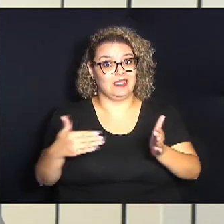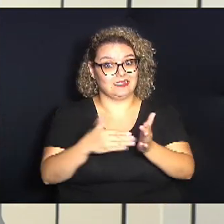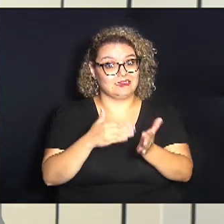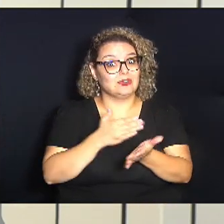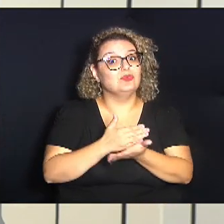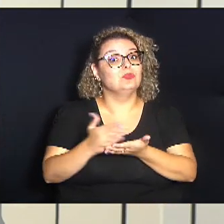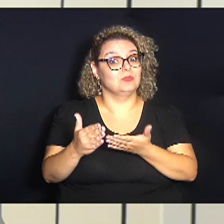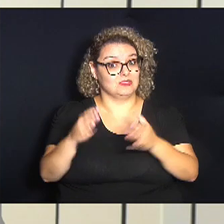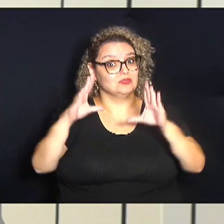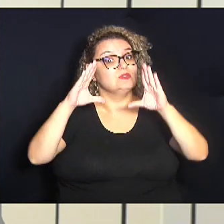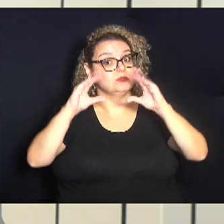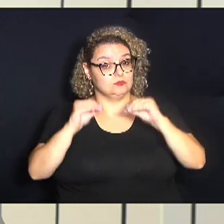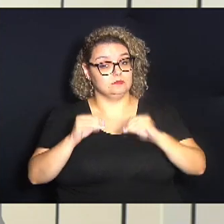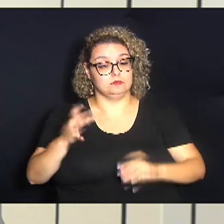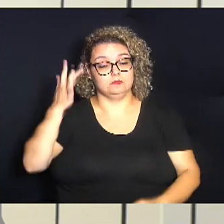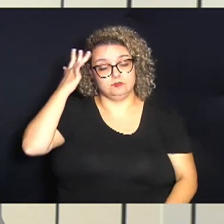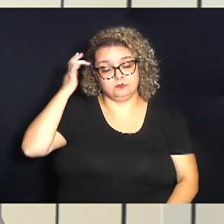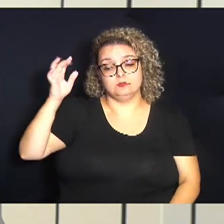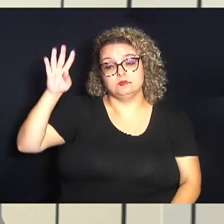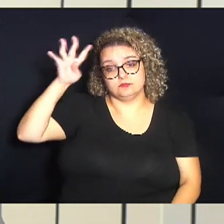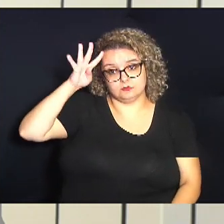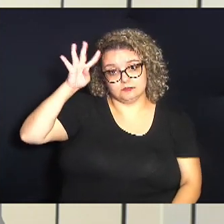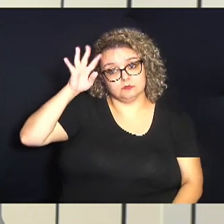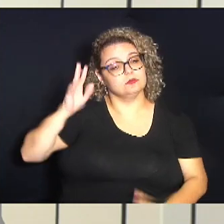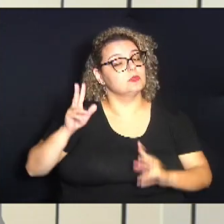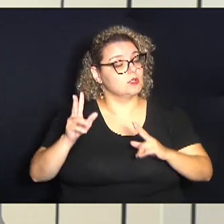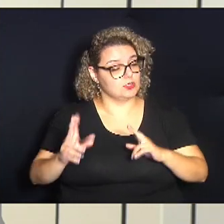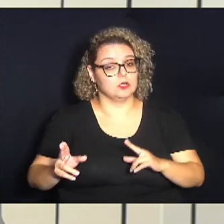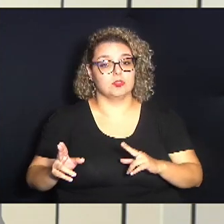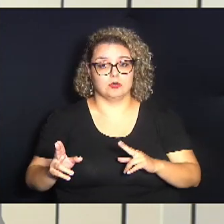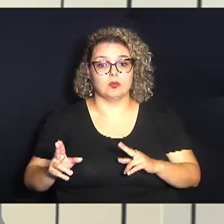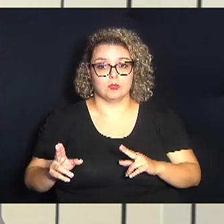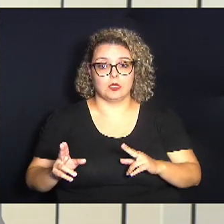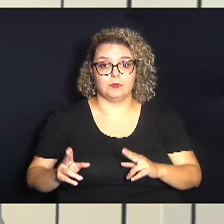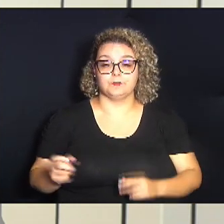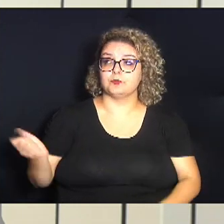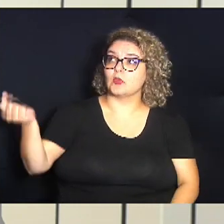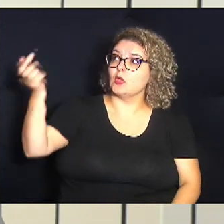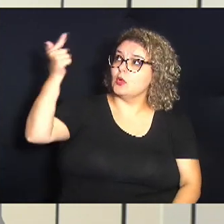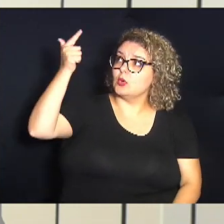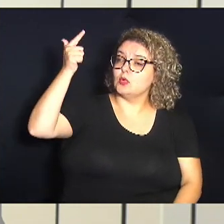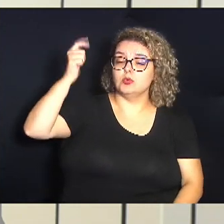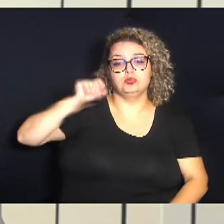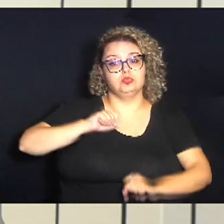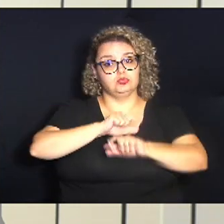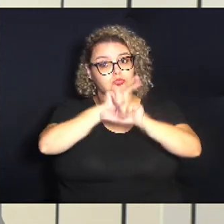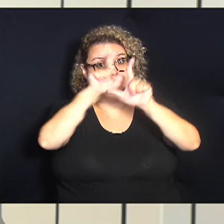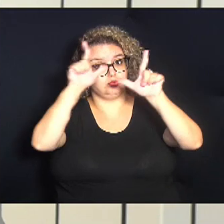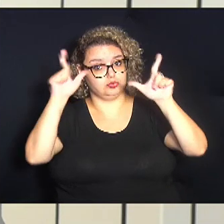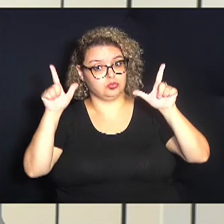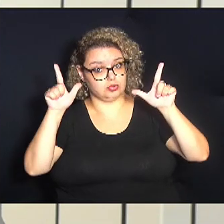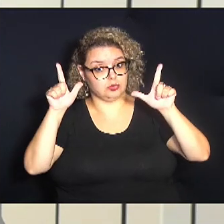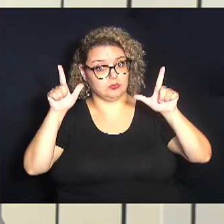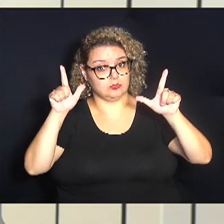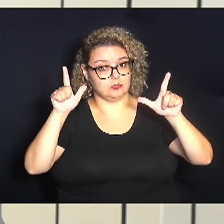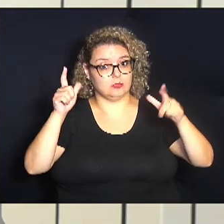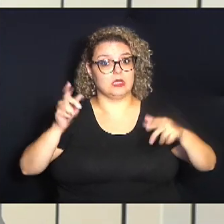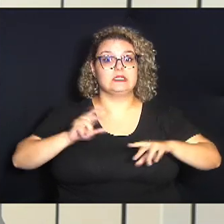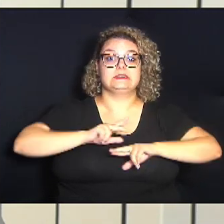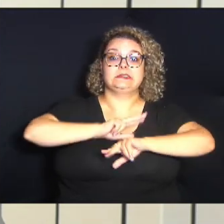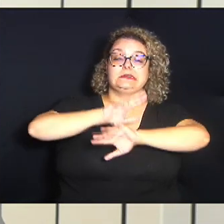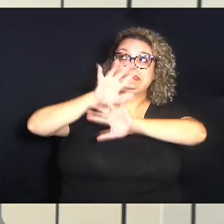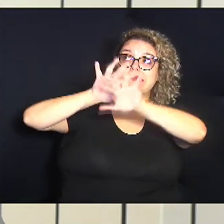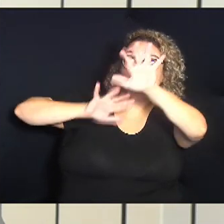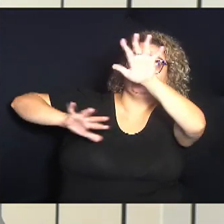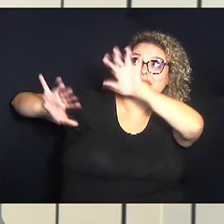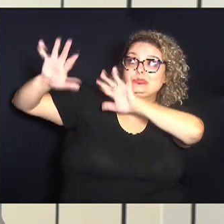noite. Para amanhã, quarta-feira, segue essa tendência, viu? Do sol aparecendo pela manhã, mas entre muitas